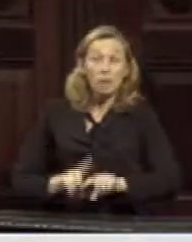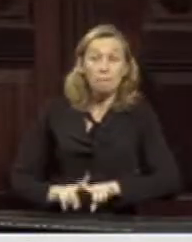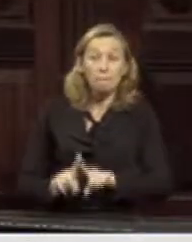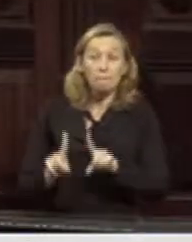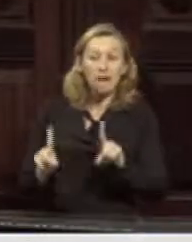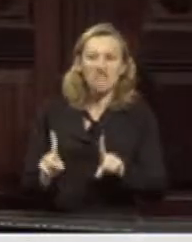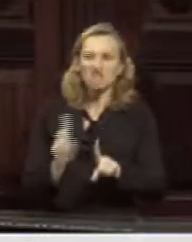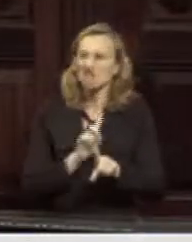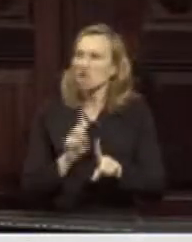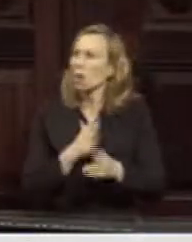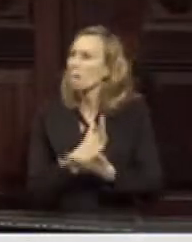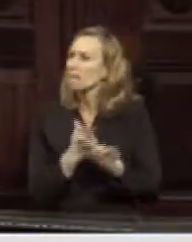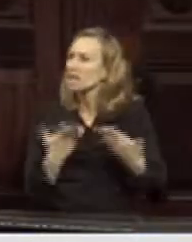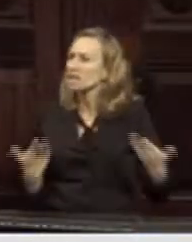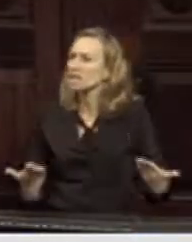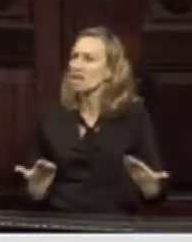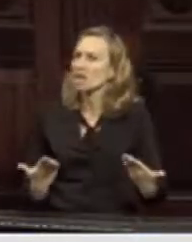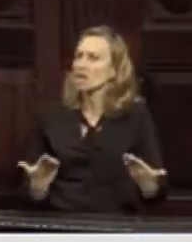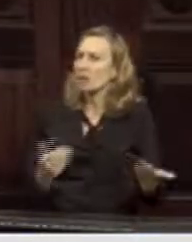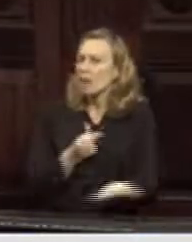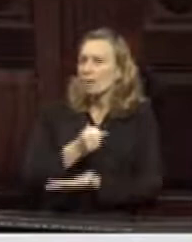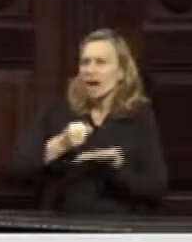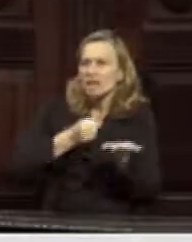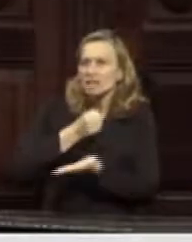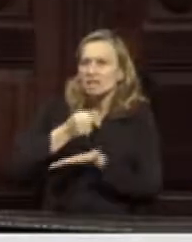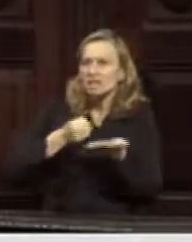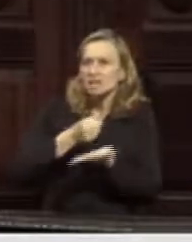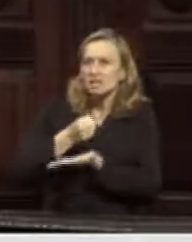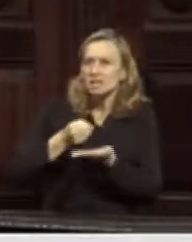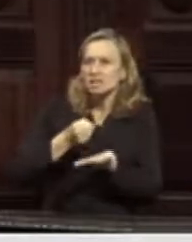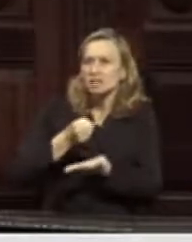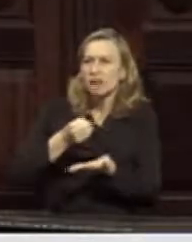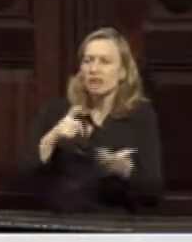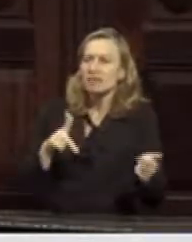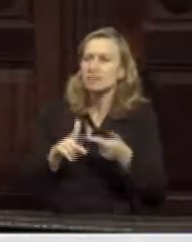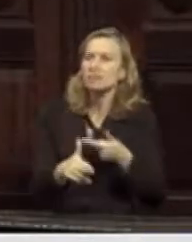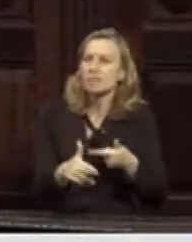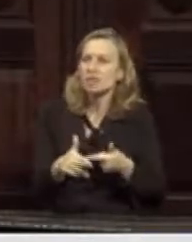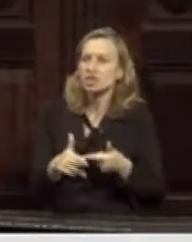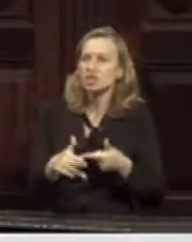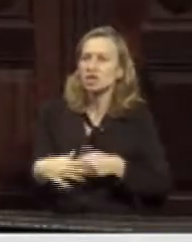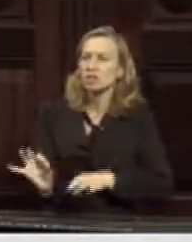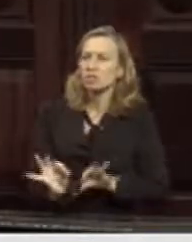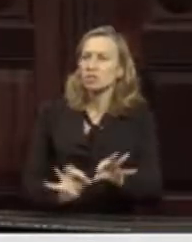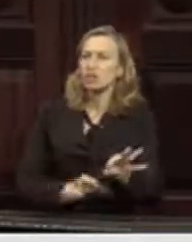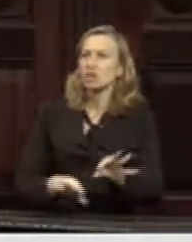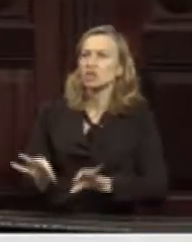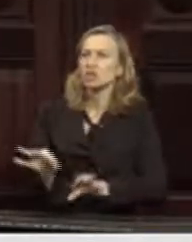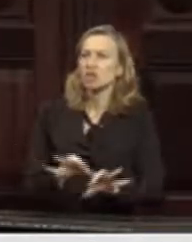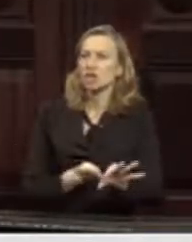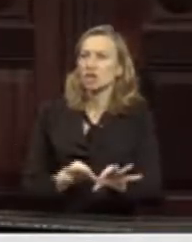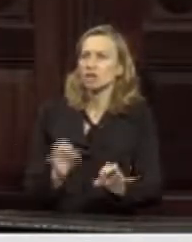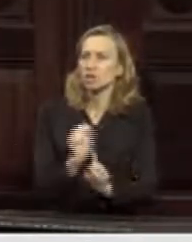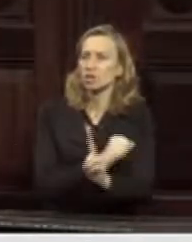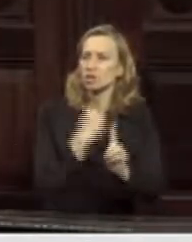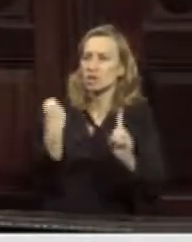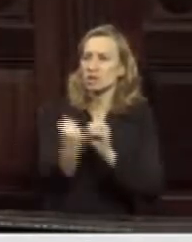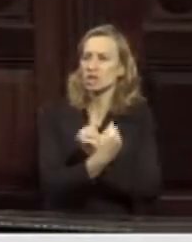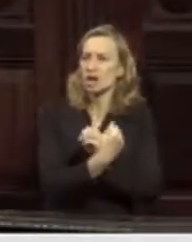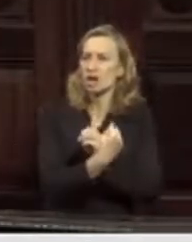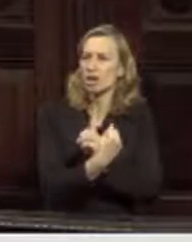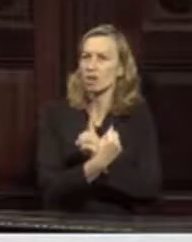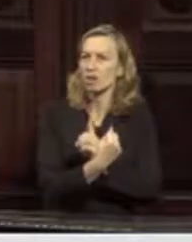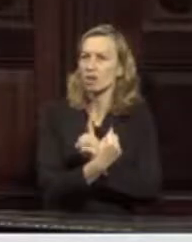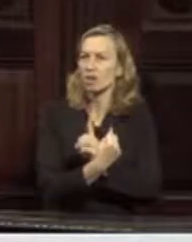perdeu a sua base de sustentação para impedir que projetos de alcance social sejam